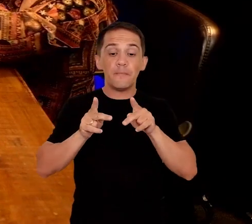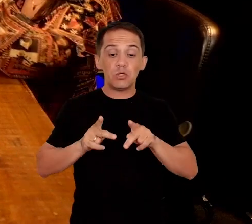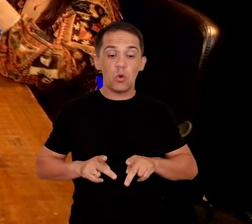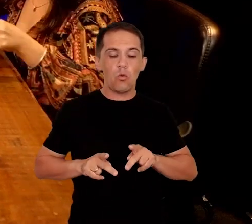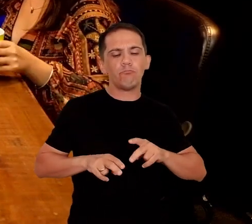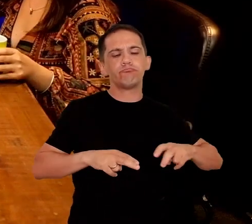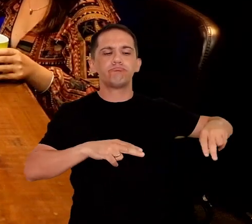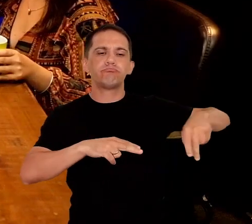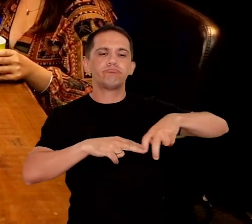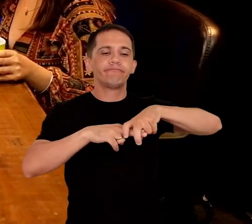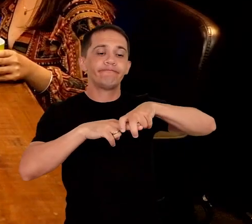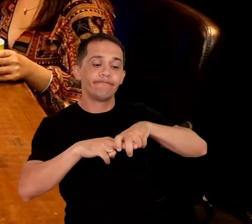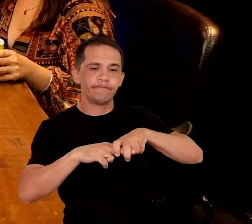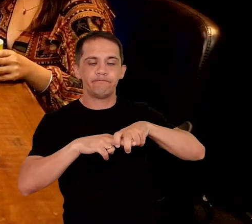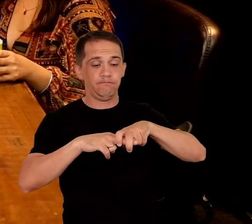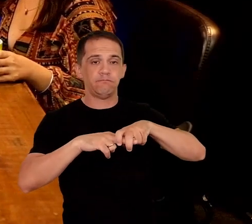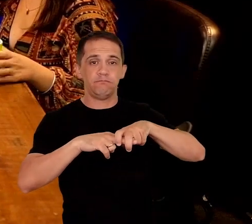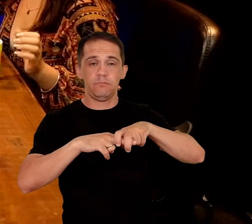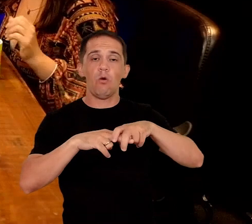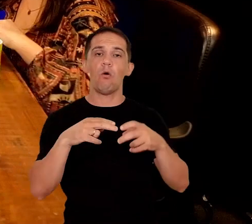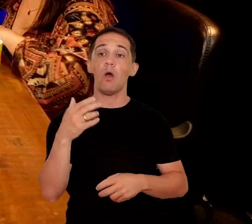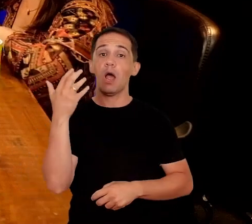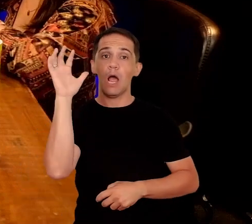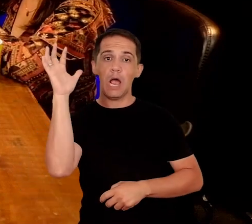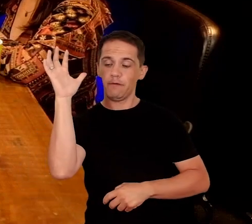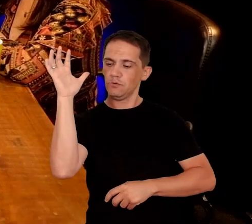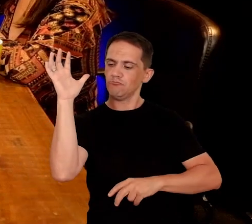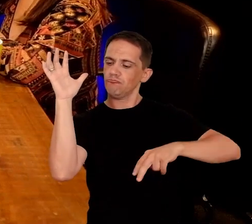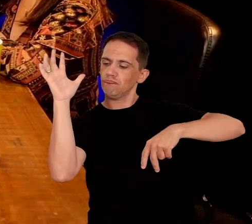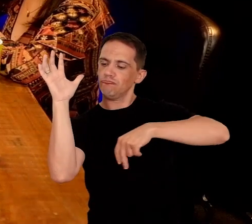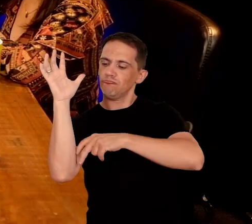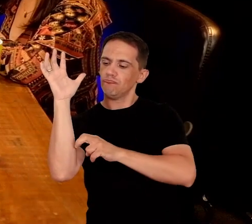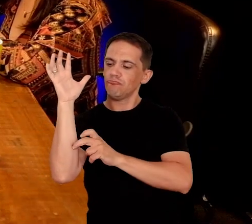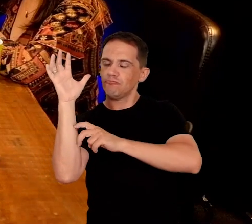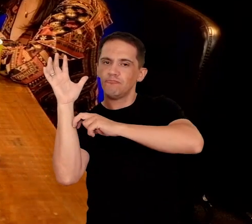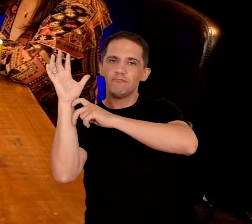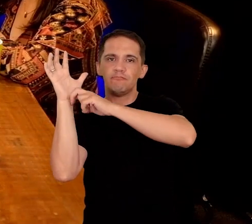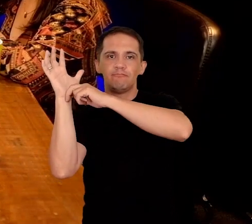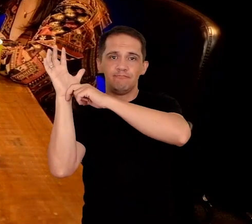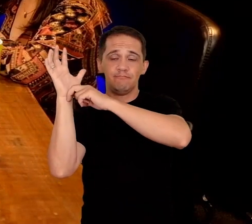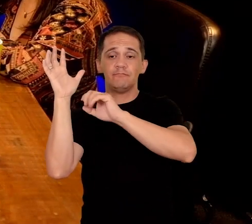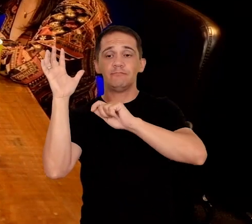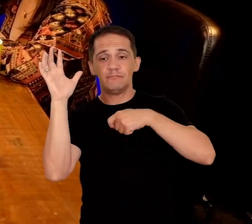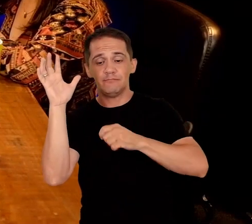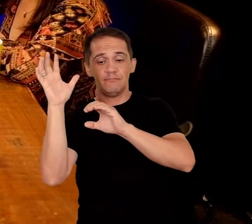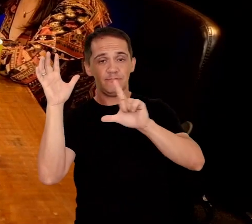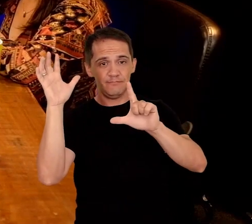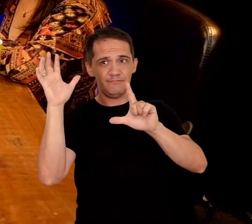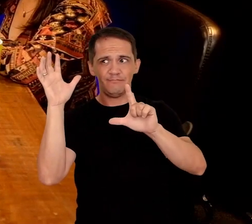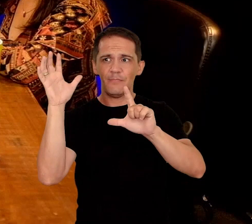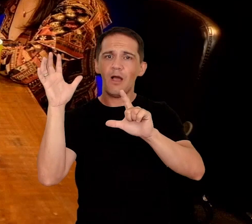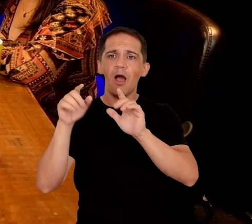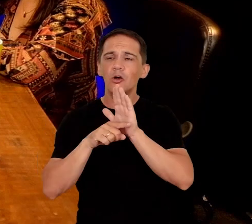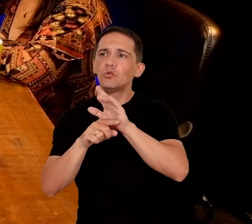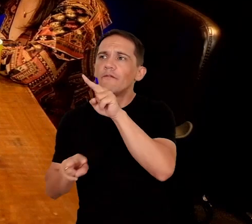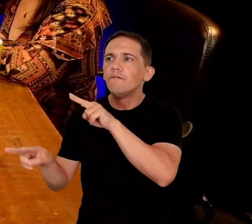num banco é um classificador. Uma pessoa que está subindo na árvore é um classificador. Então, muitas vezes, tu tem que desenhar isso,